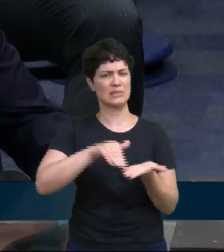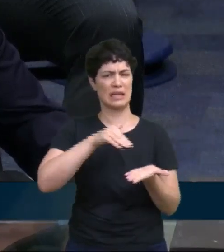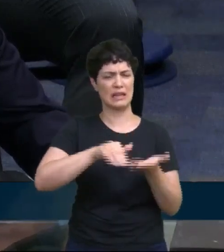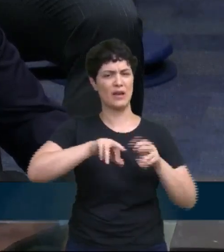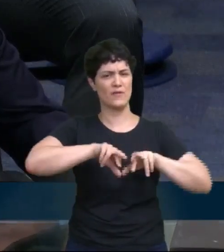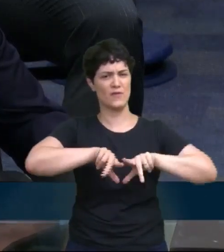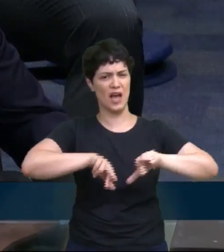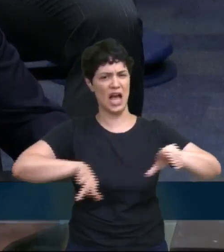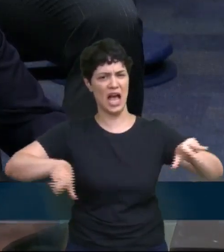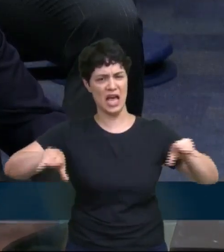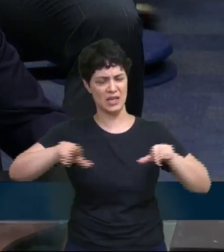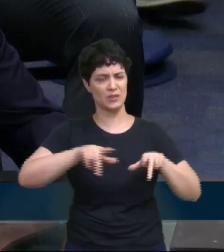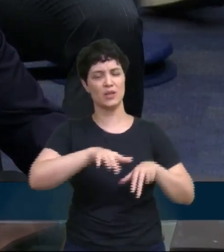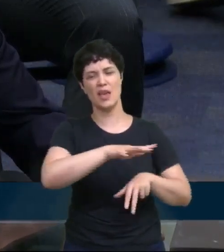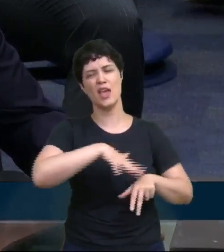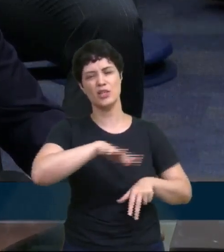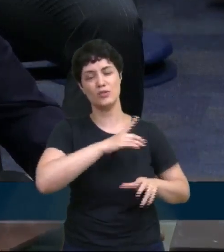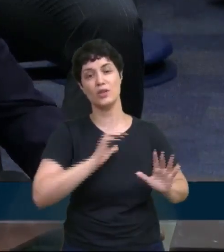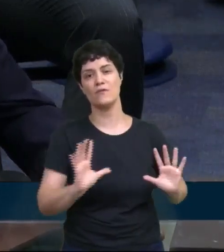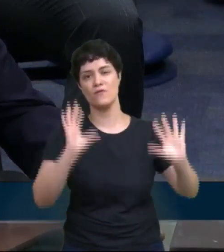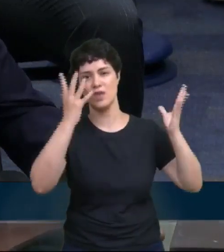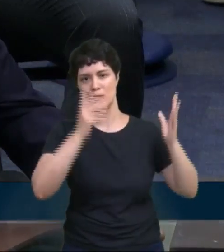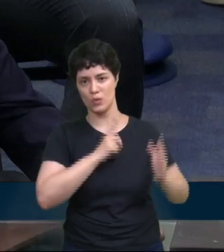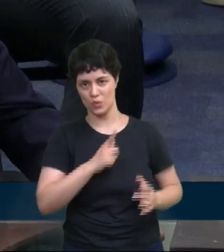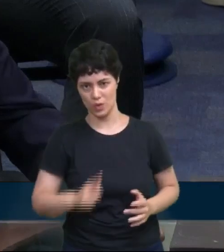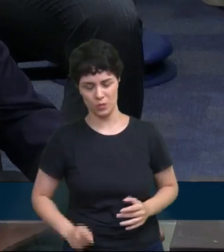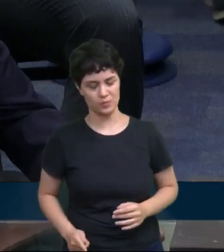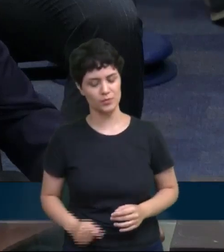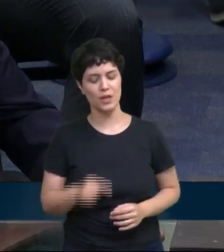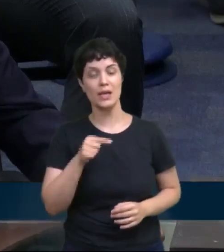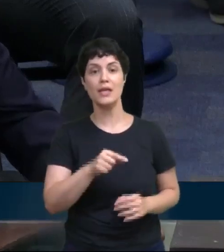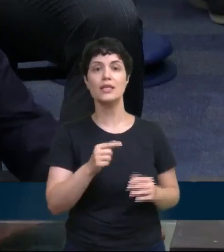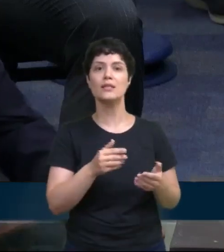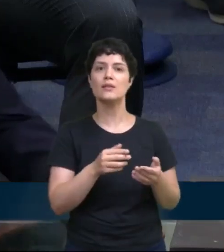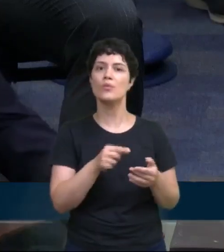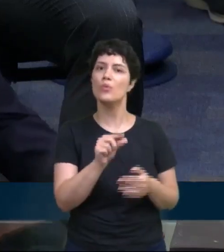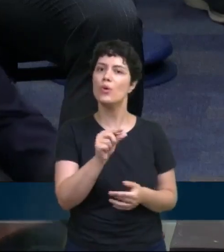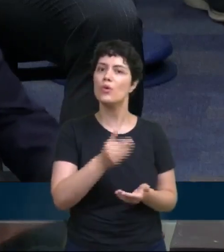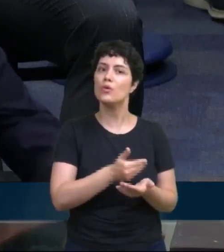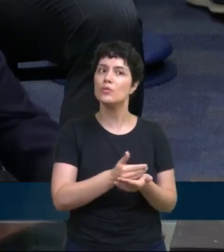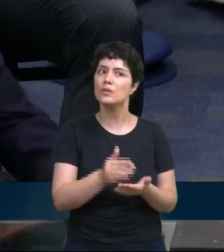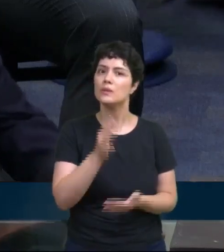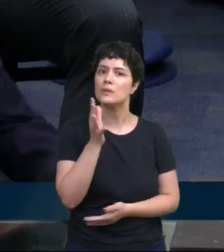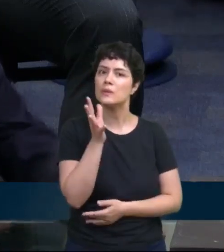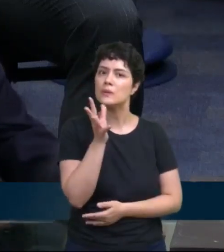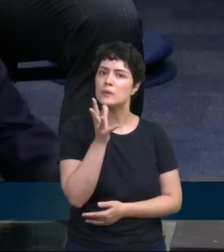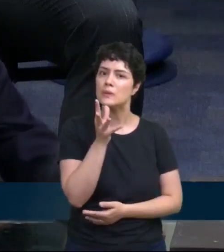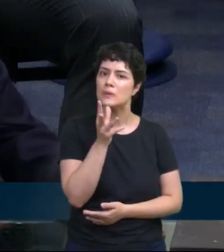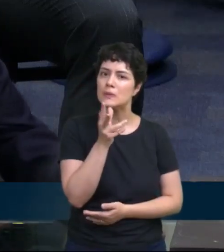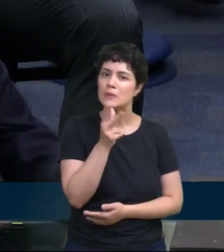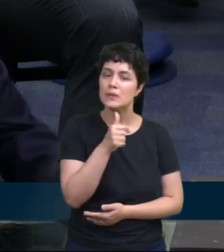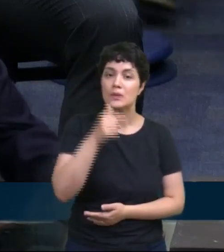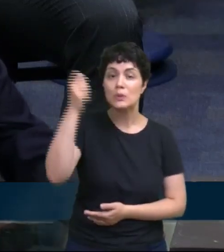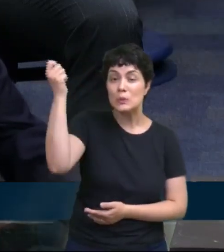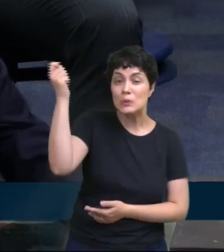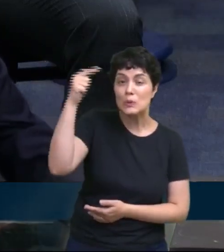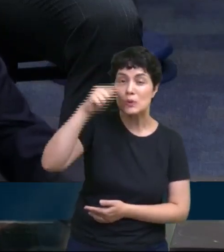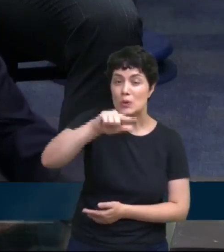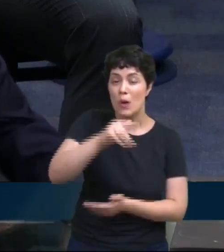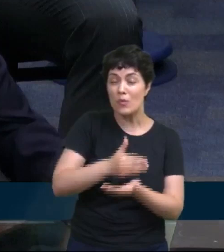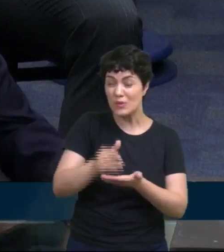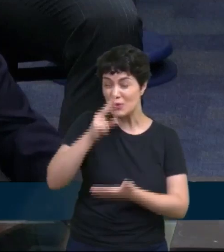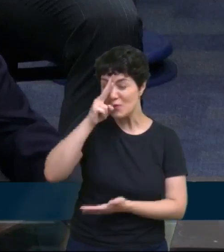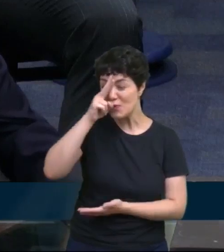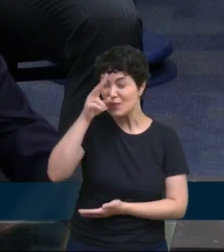região, e essa inauguração atrasou um pouco, o sol começou a esquentar, o povo foi se colocando, procurando algumas